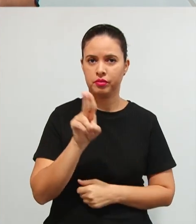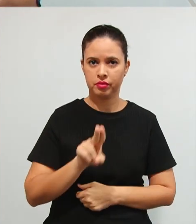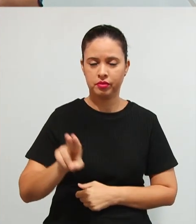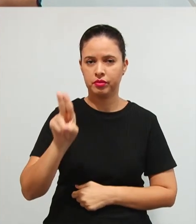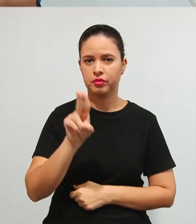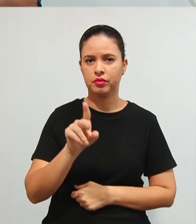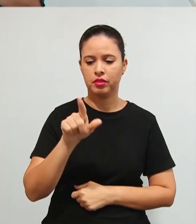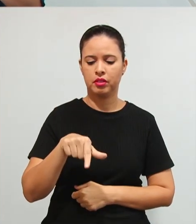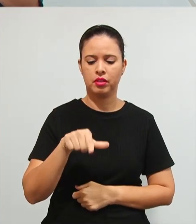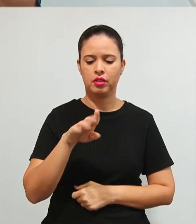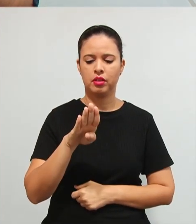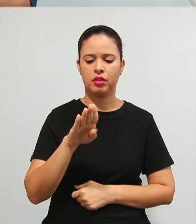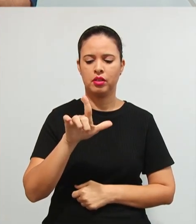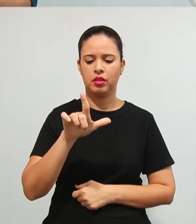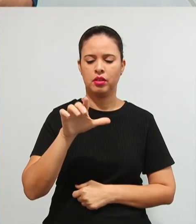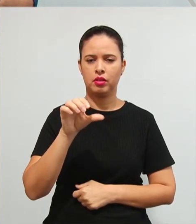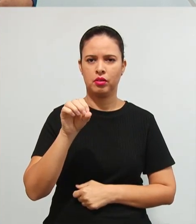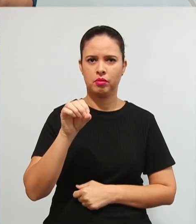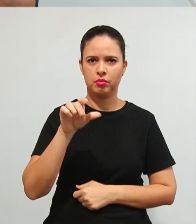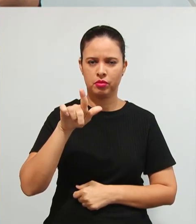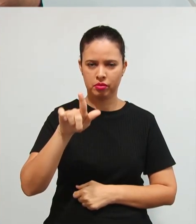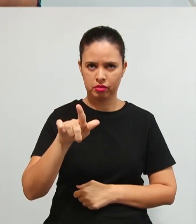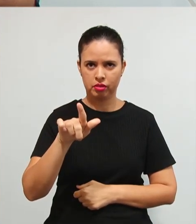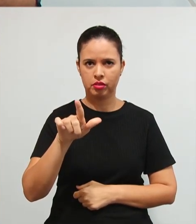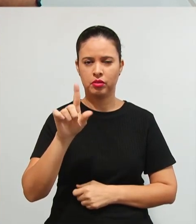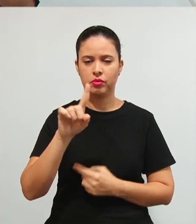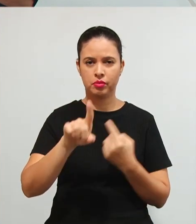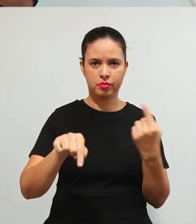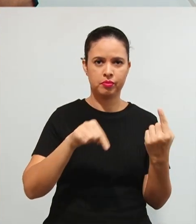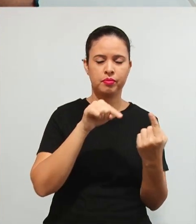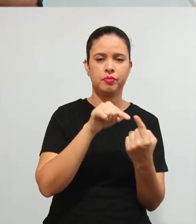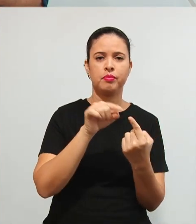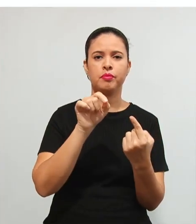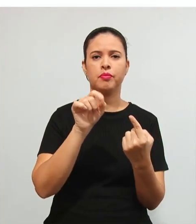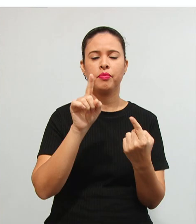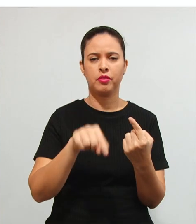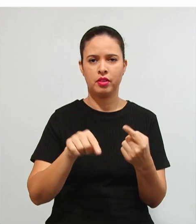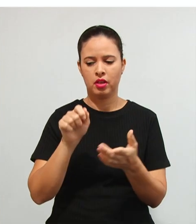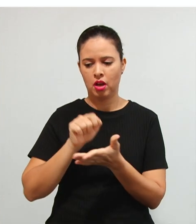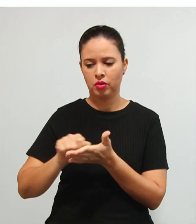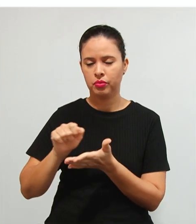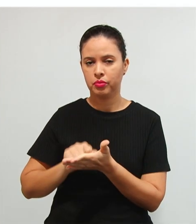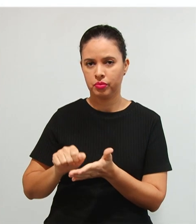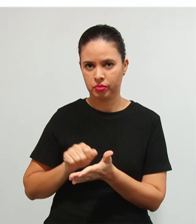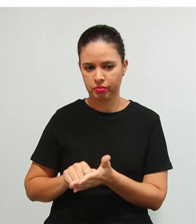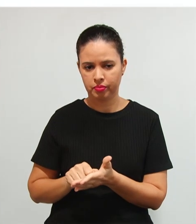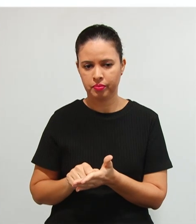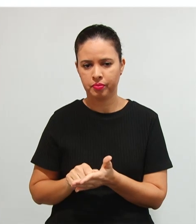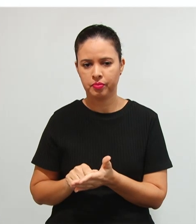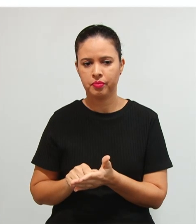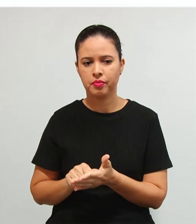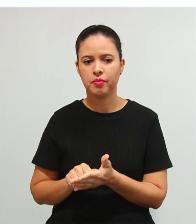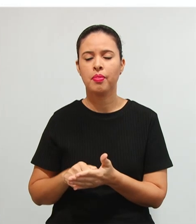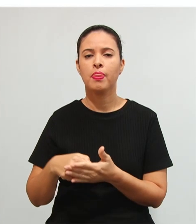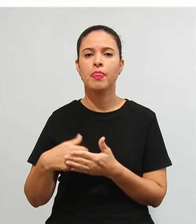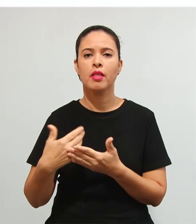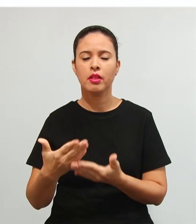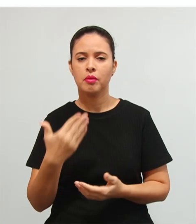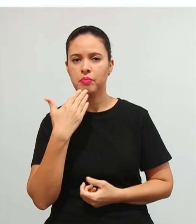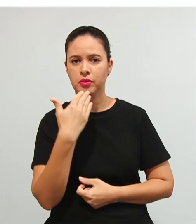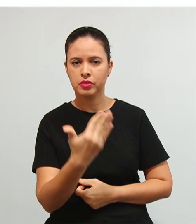é o blog. Mas o objetivo pedagógico é ser autor. Então, ao invés de pedir para os